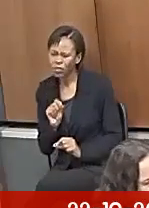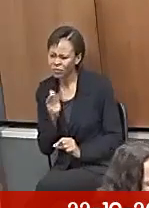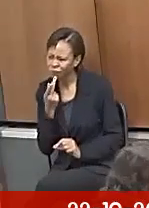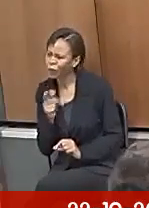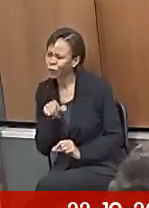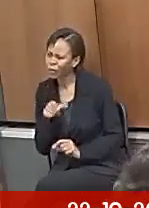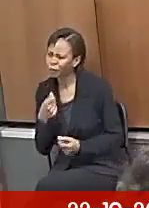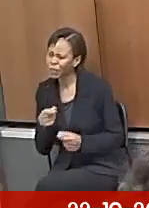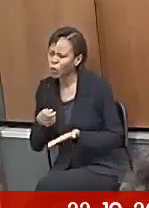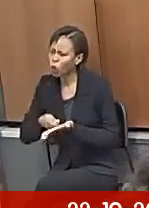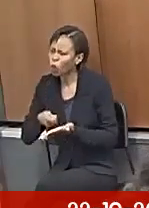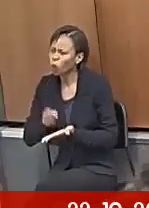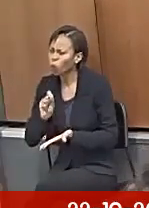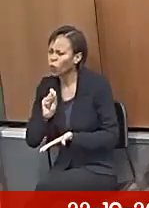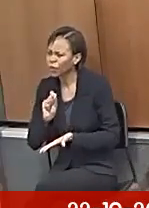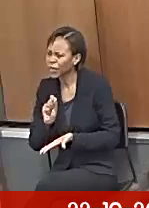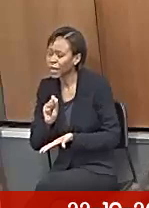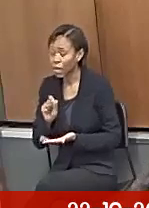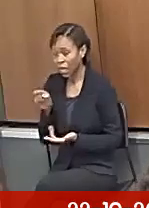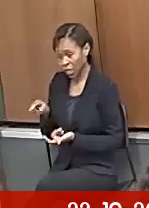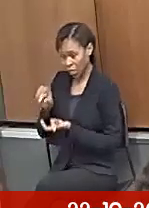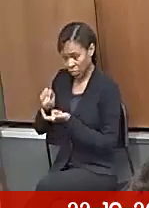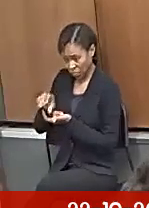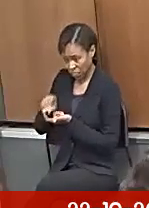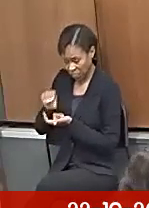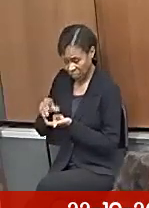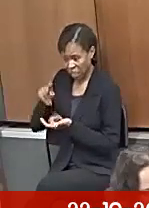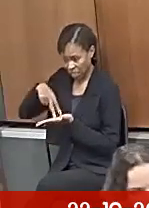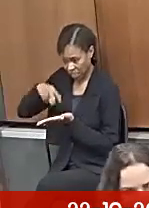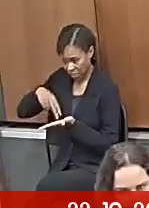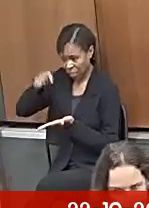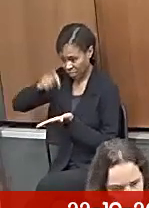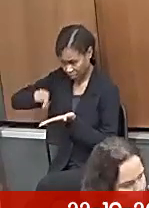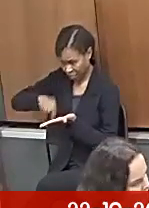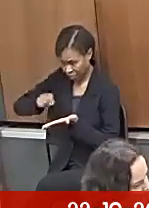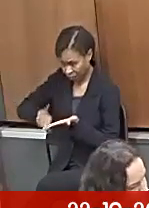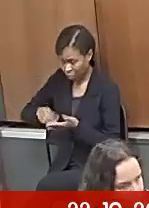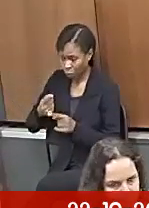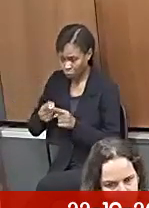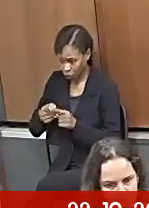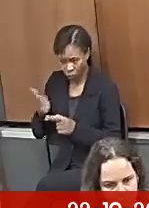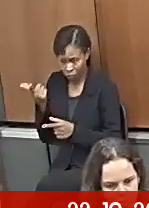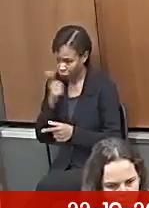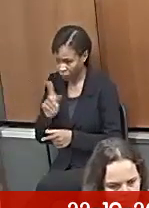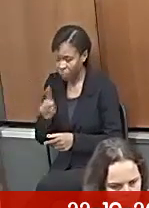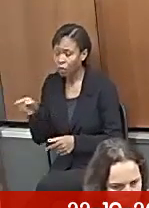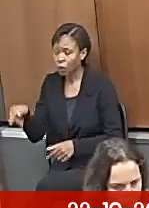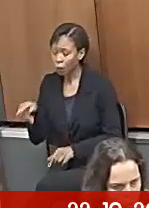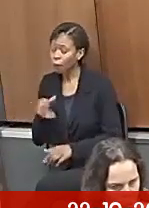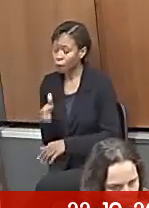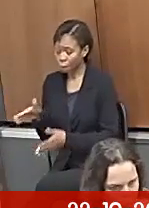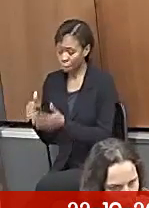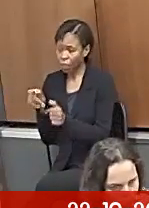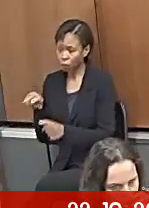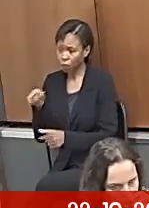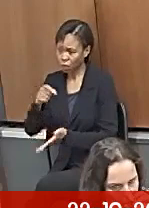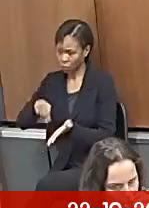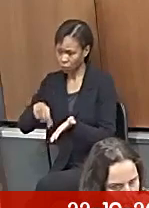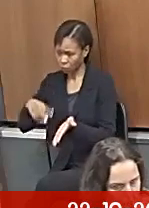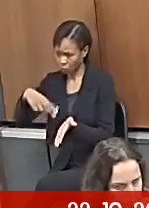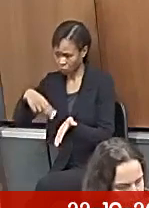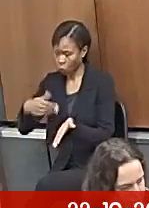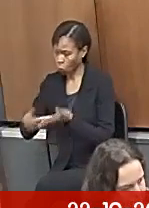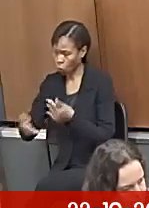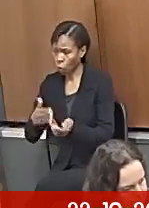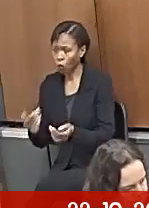fazia? Que ele fosse alfabetizado, que soubesse ler e escrever, porque a gente não vai conseguir. Pede para ele escrever qualquer coisa, pede para ele ler qualquer